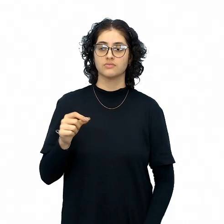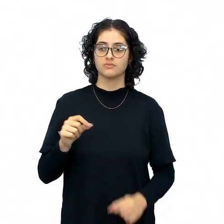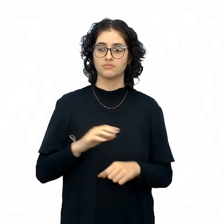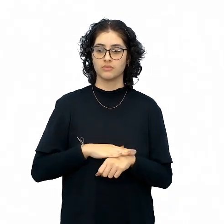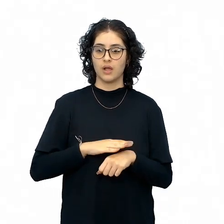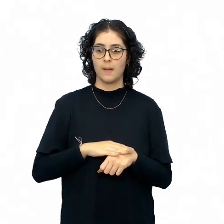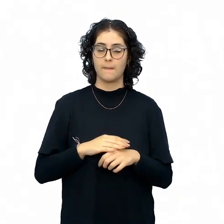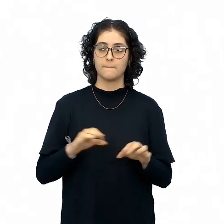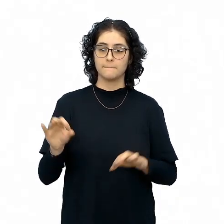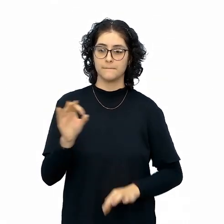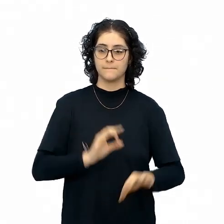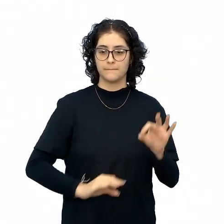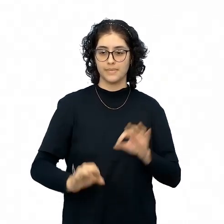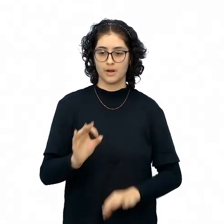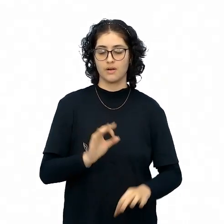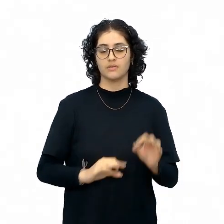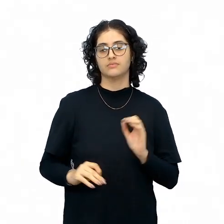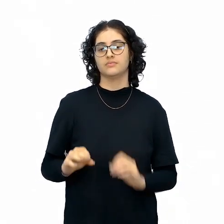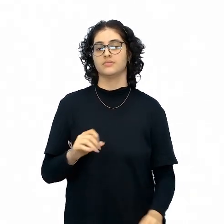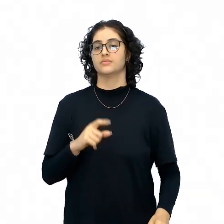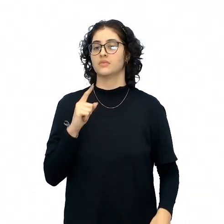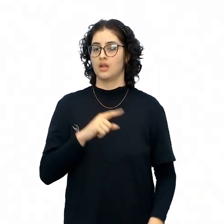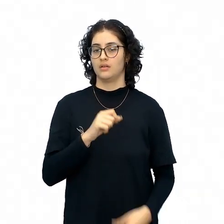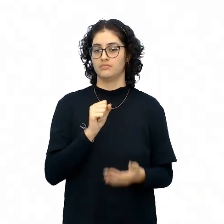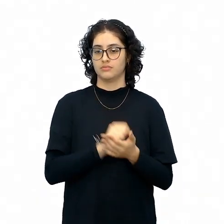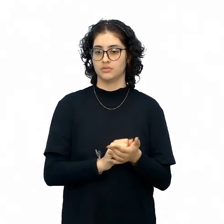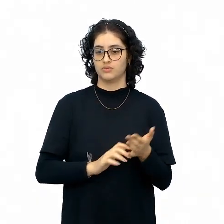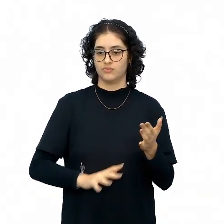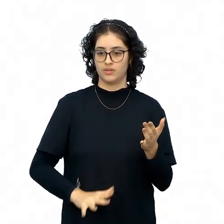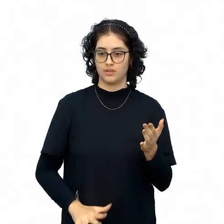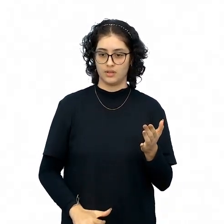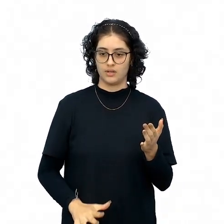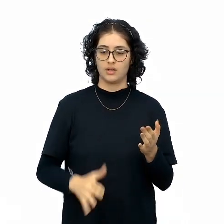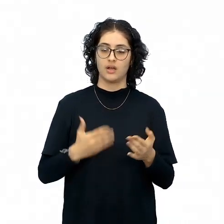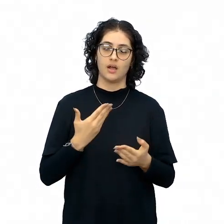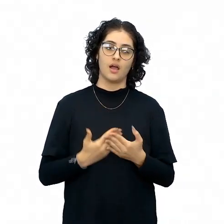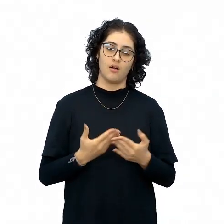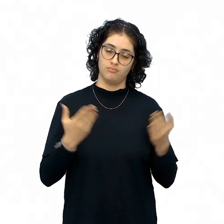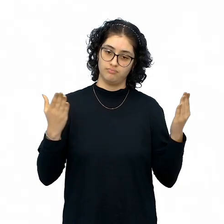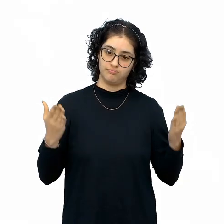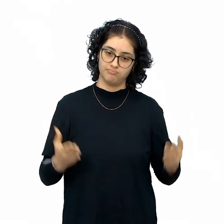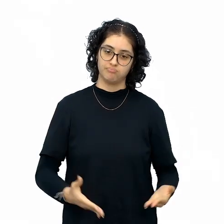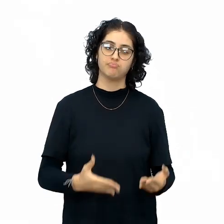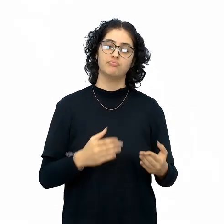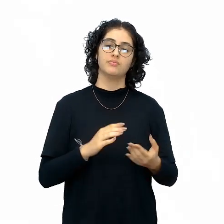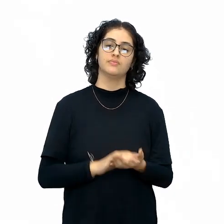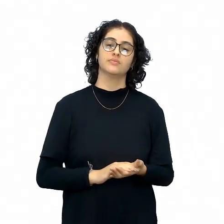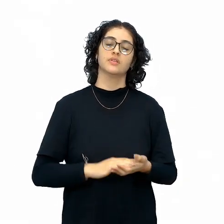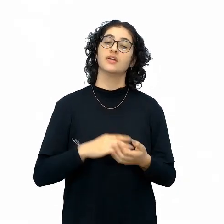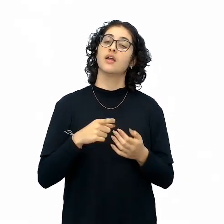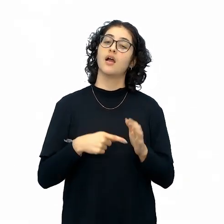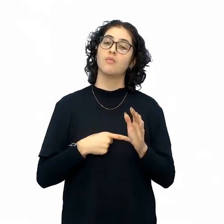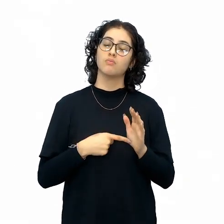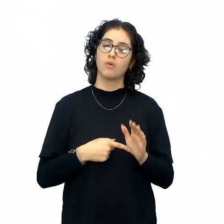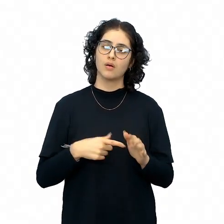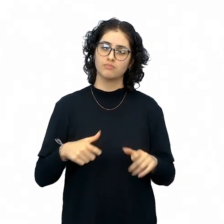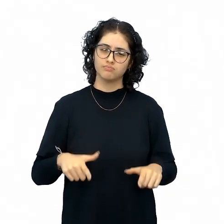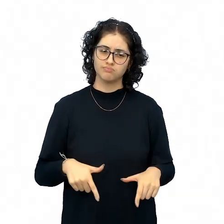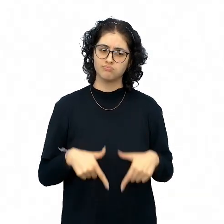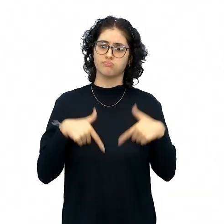da seguinte comanda. Nessa atividade, ou então nesta aula, né, será o momento de nos dedicarmos